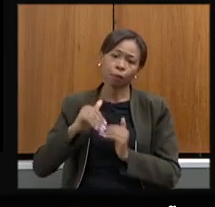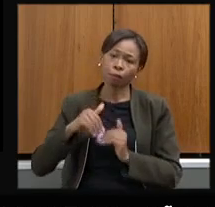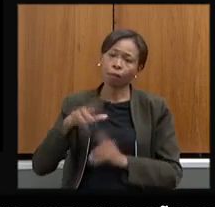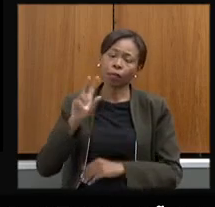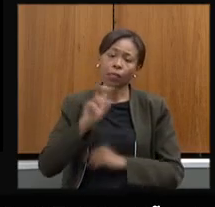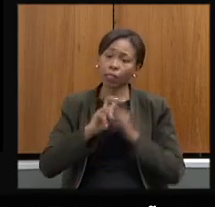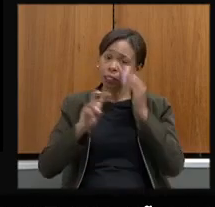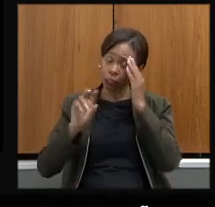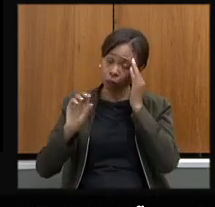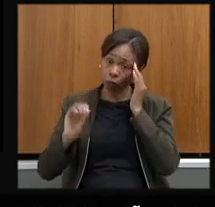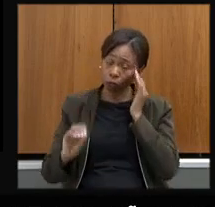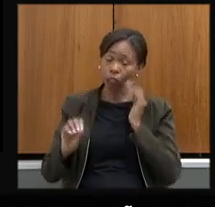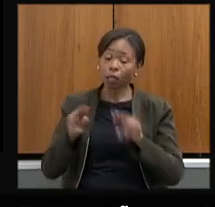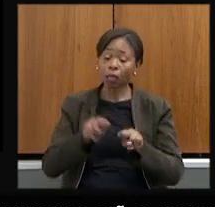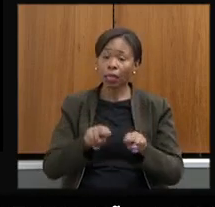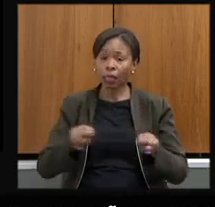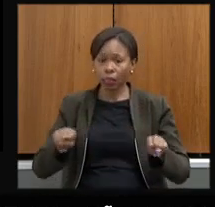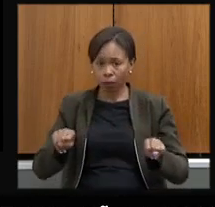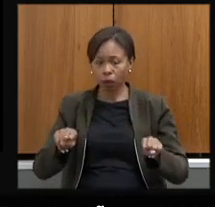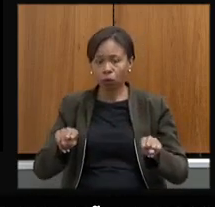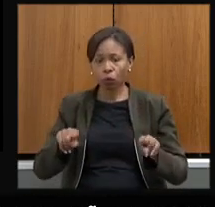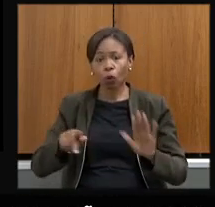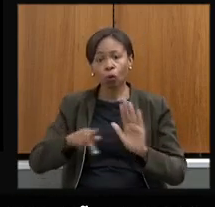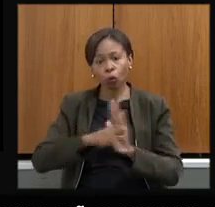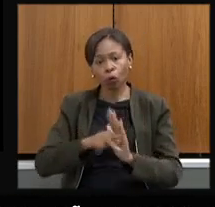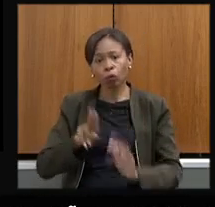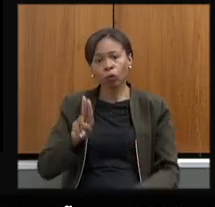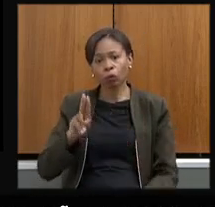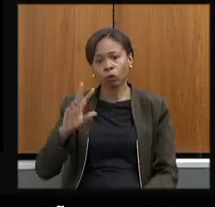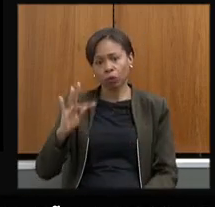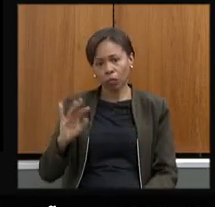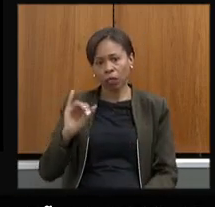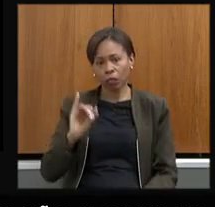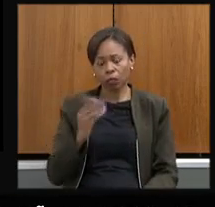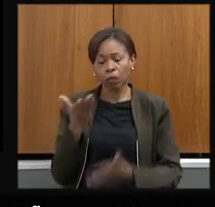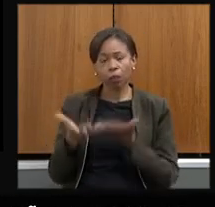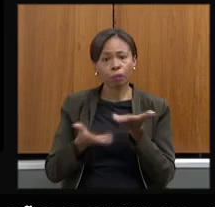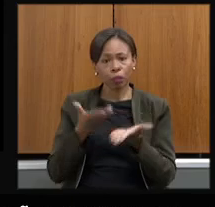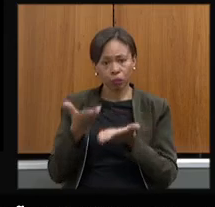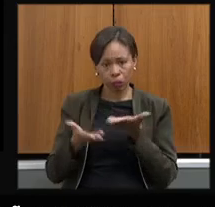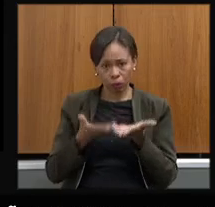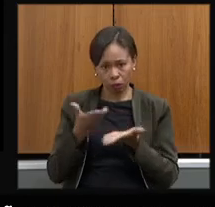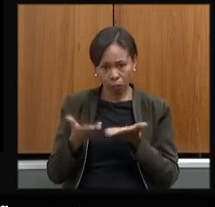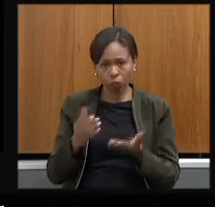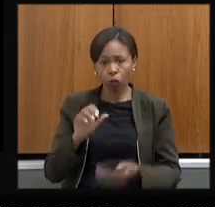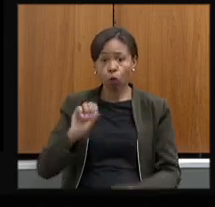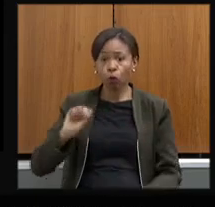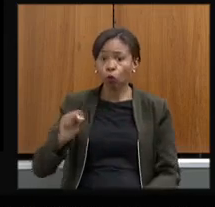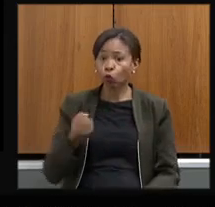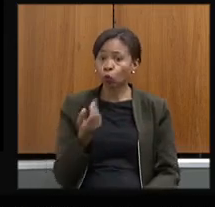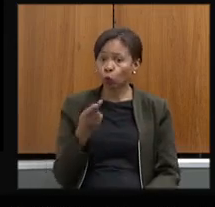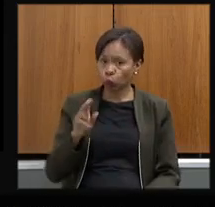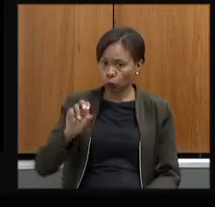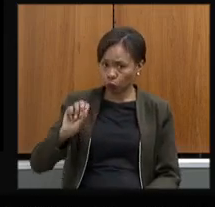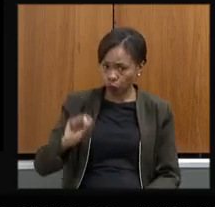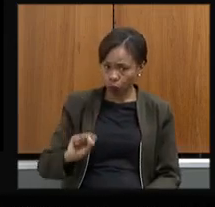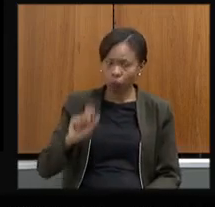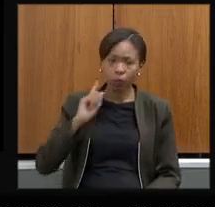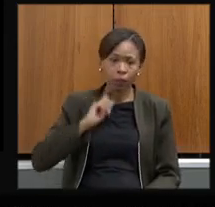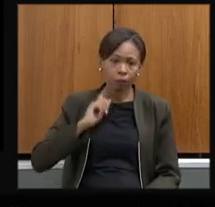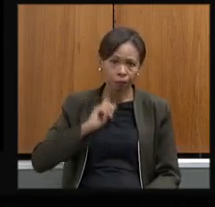50 novos leitos de UTI para atendimento da rede pública do SUS de saúde do nosso